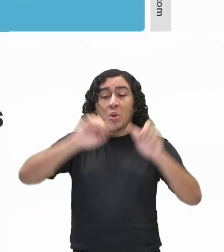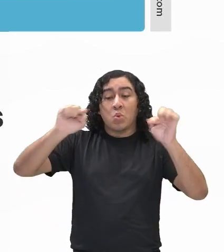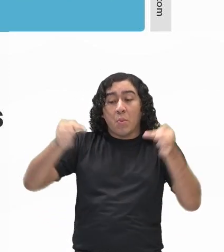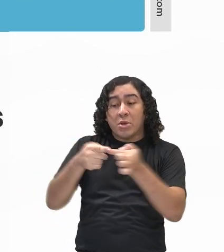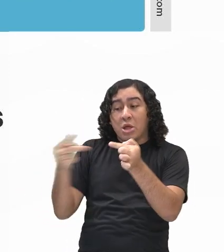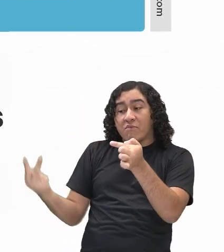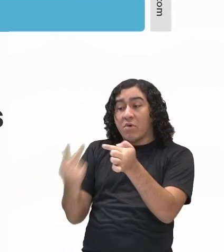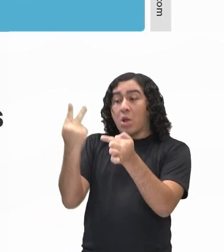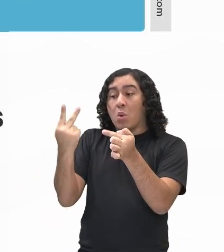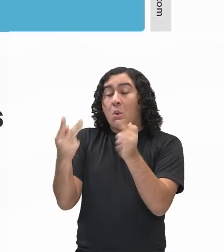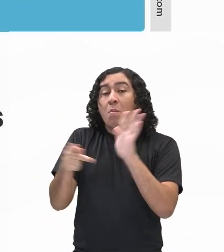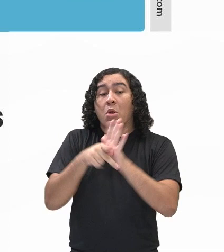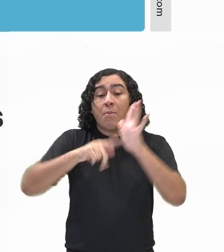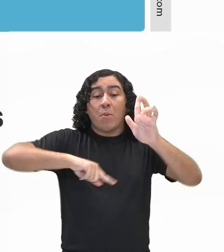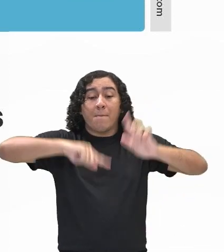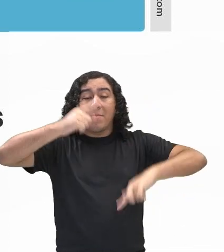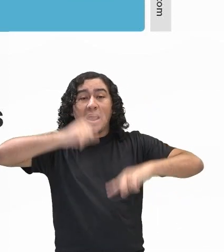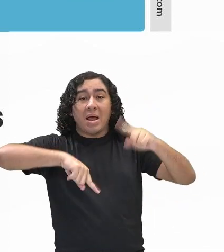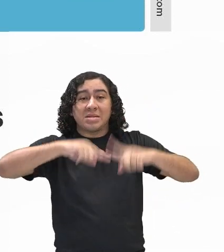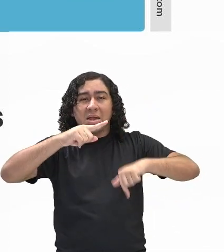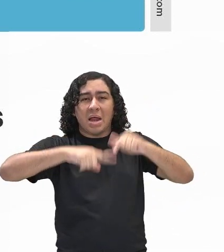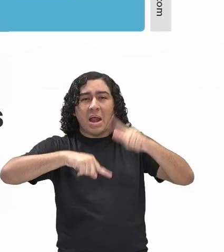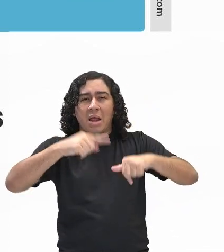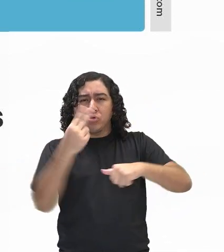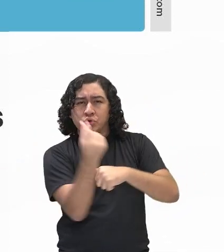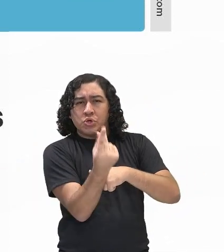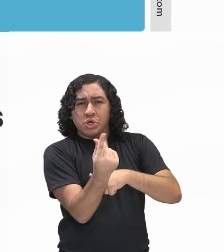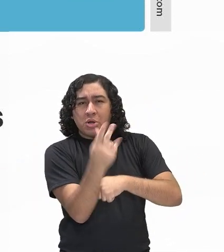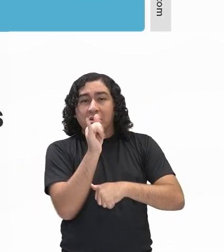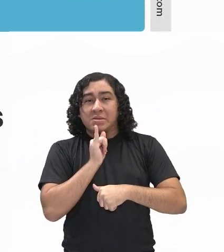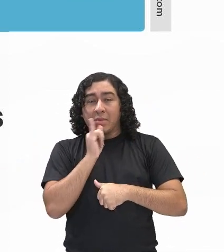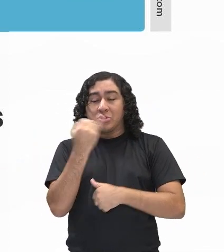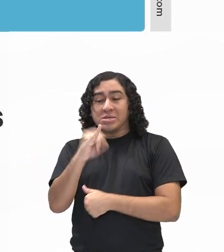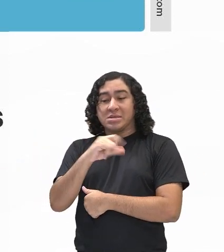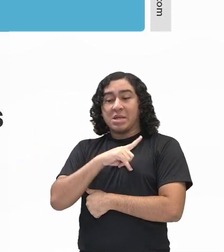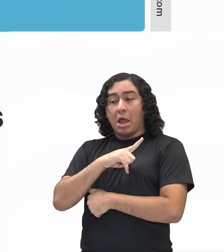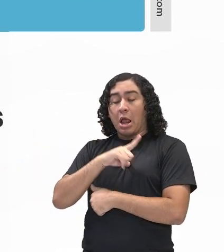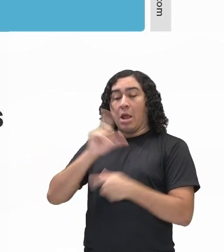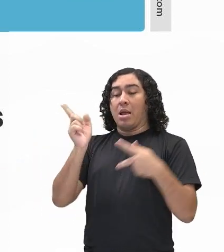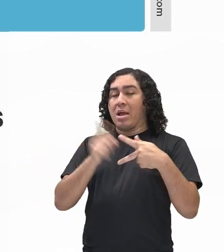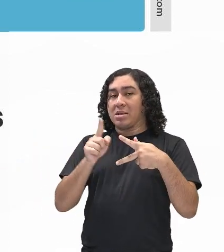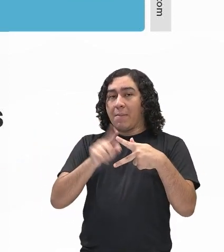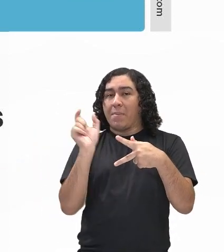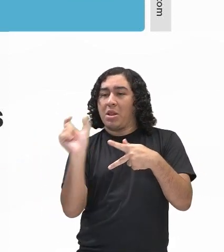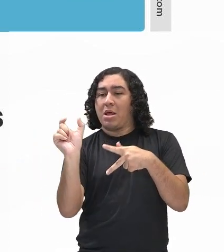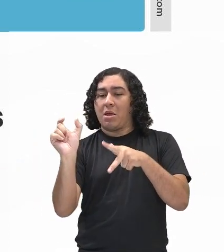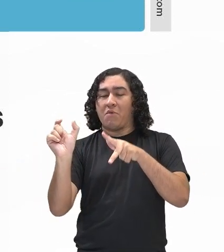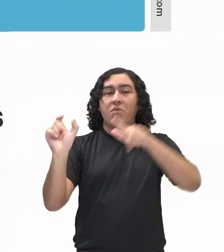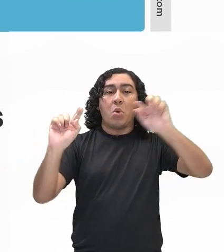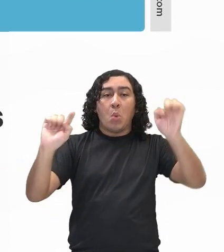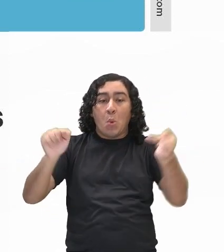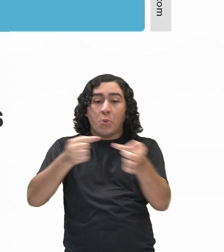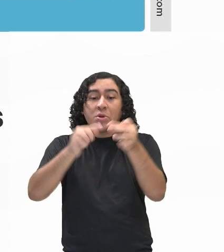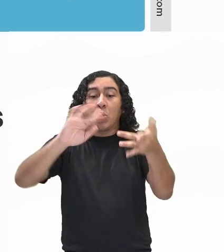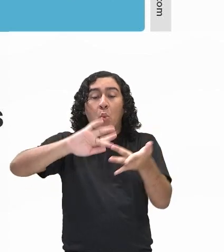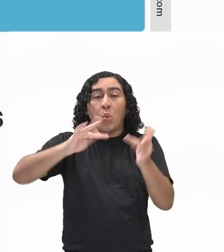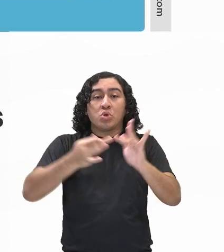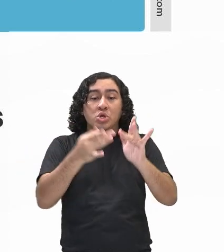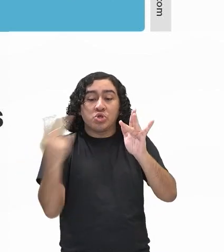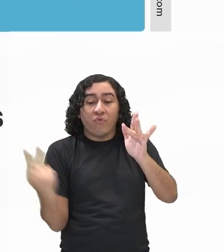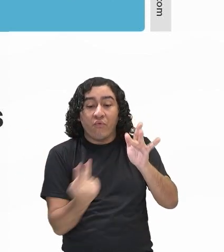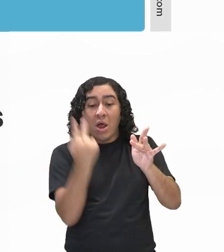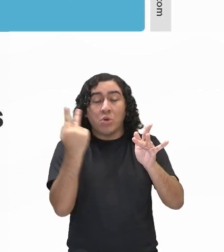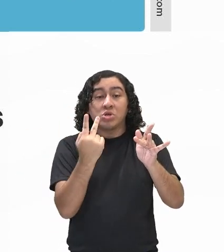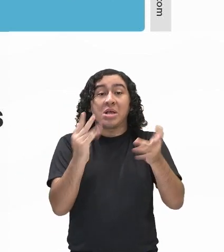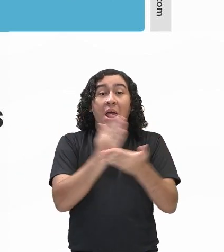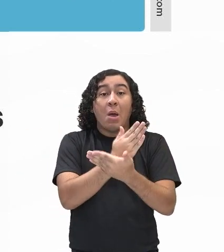sentido materialista. Então, quando eu digo que eu estou valorizando algo, quando eu coloco a valorização de algo, eu estou